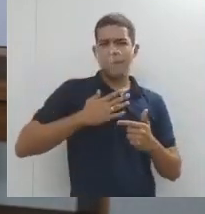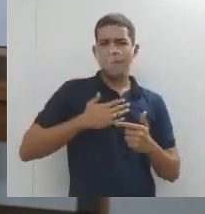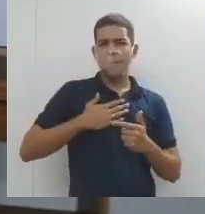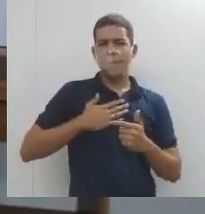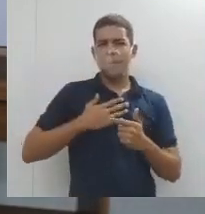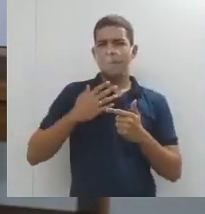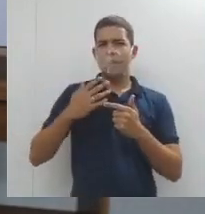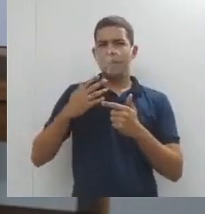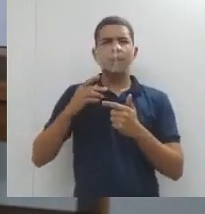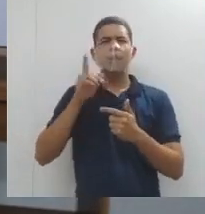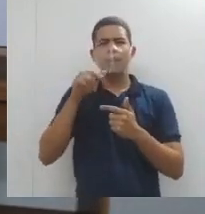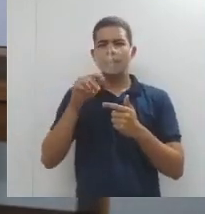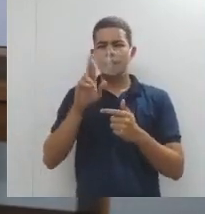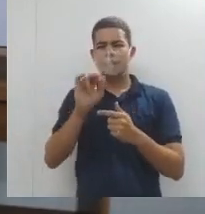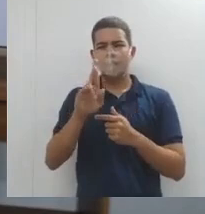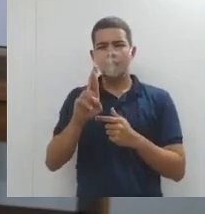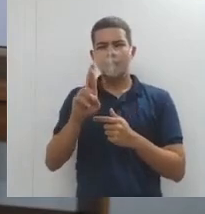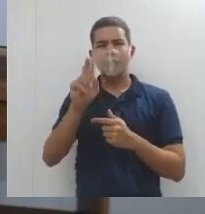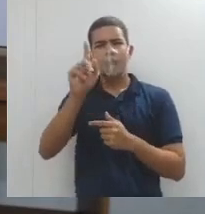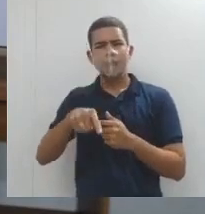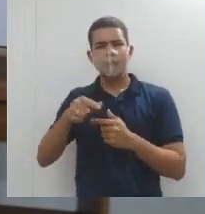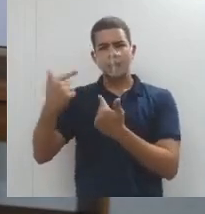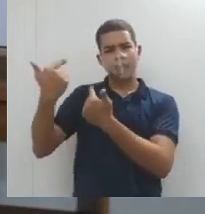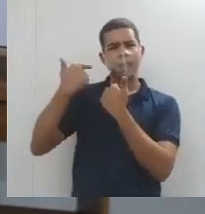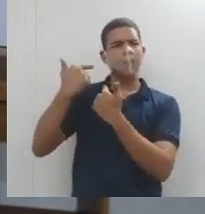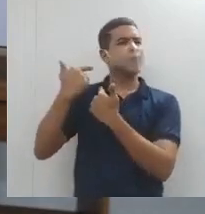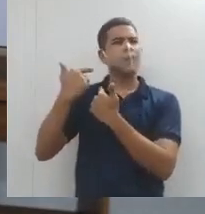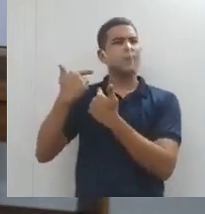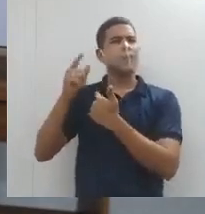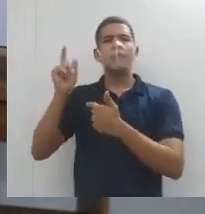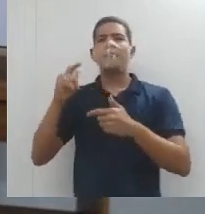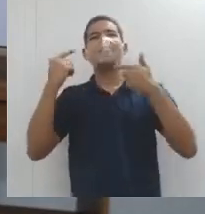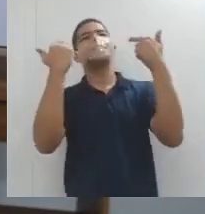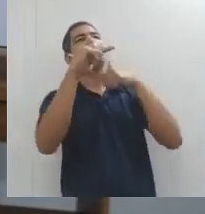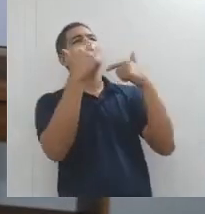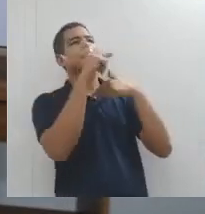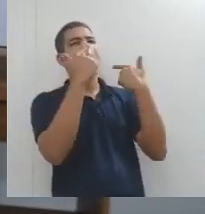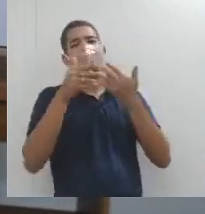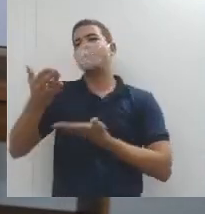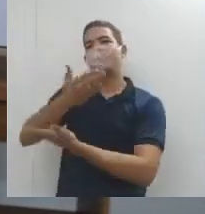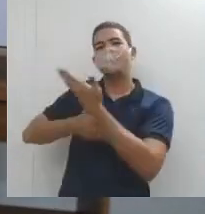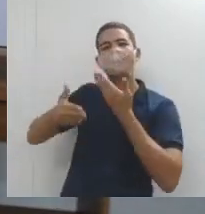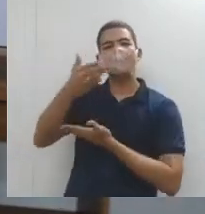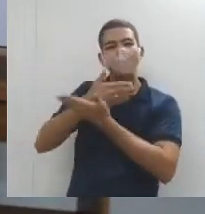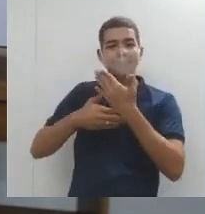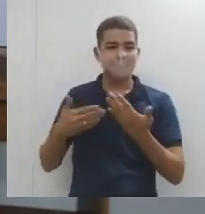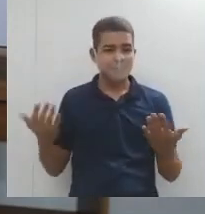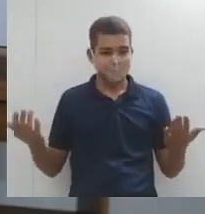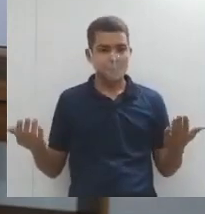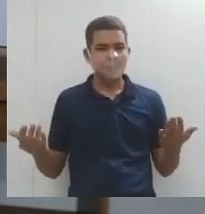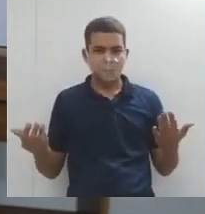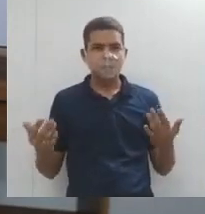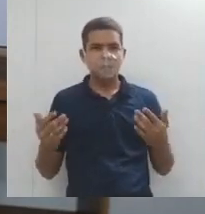de zombar, está no sentido de ser agradável, de ser afável, né? Então,